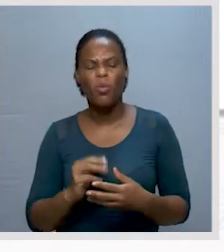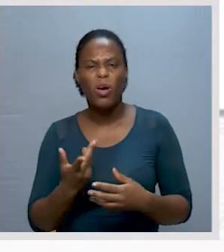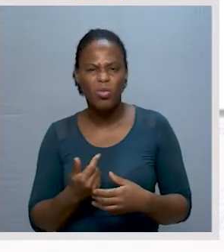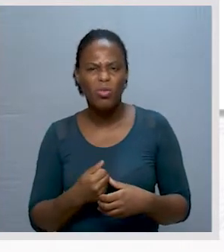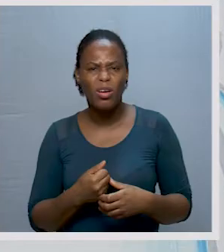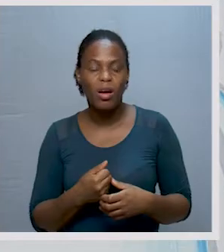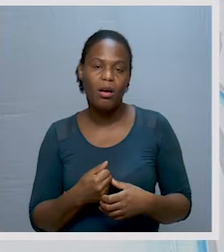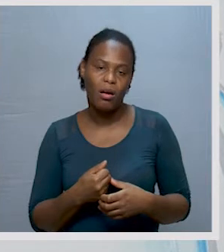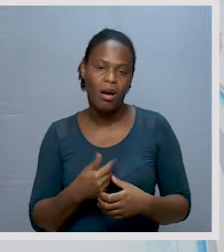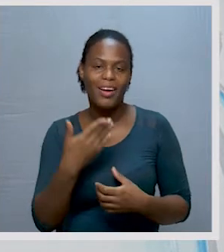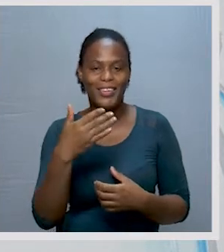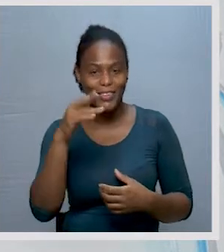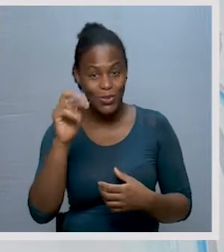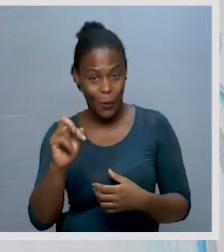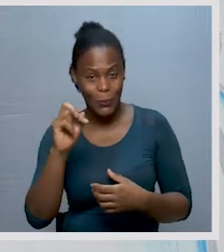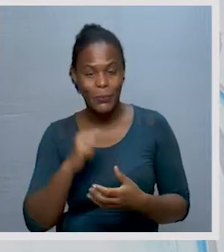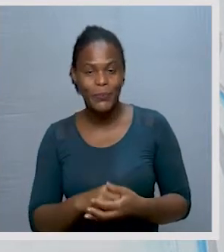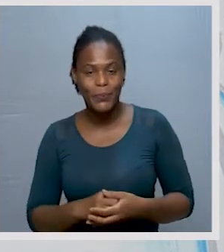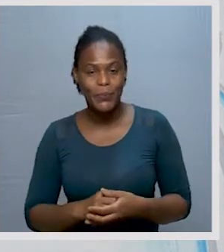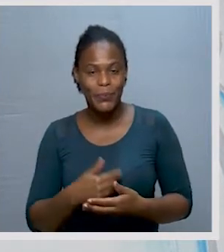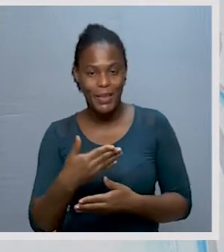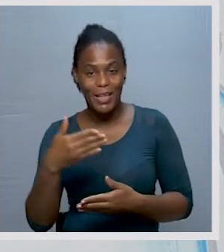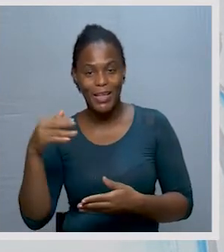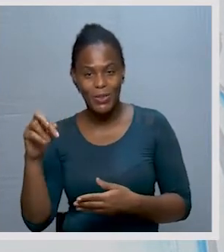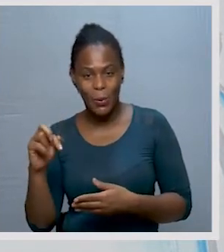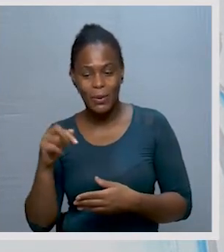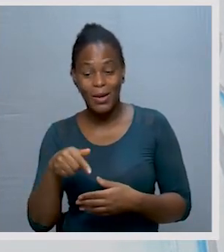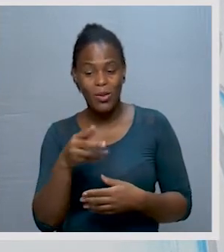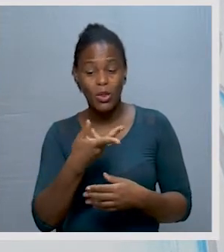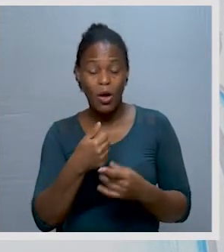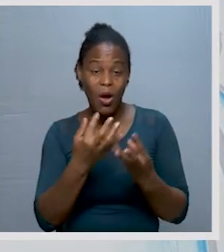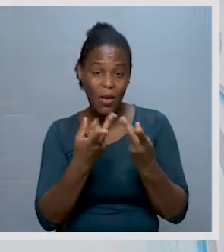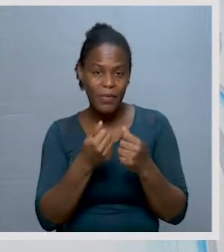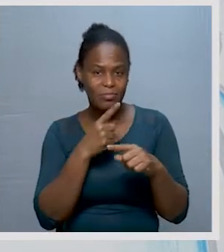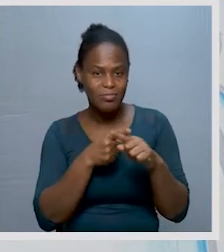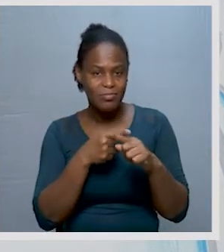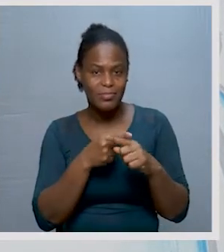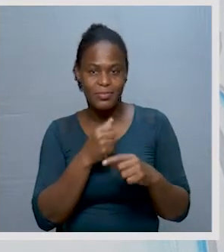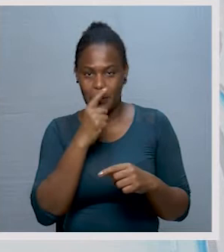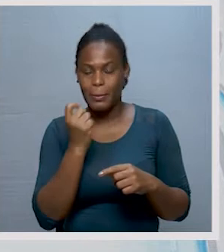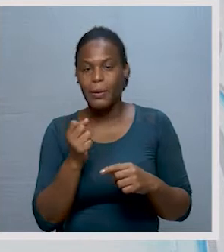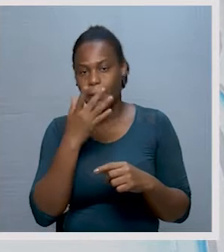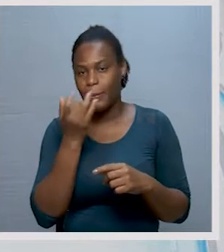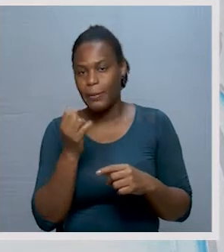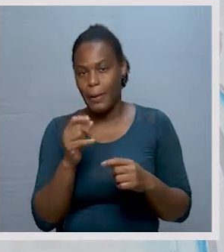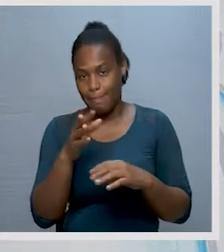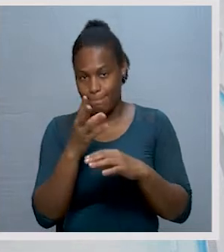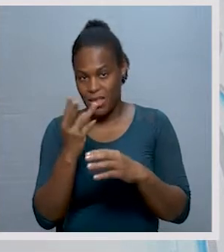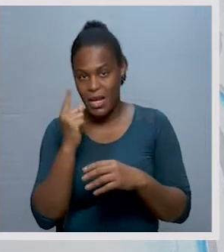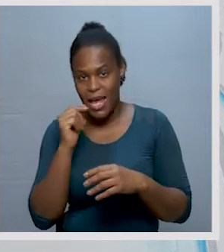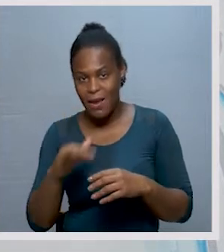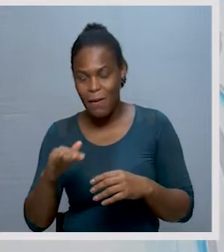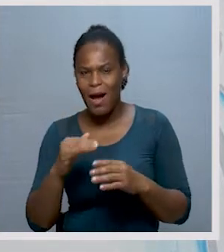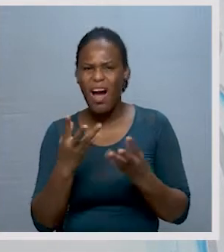18. Nós estamos na multiplicação e este menino trouxe-nos aqui a adição. O